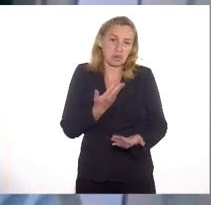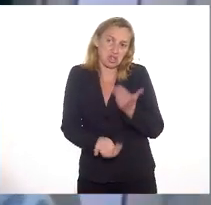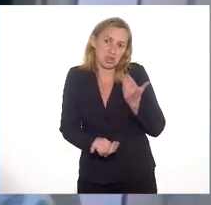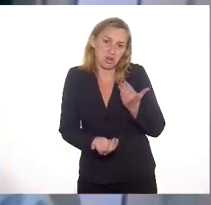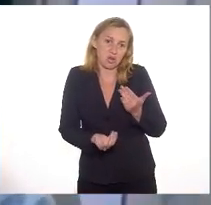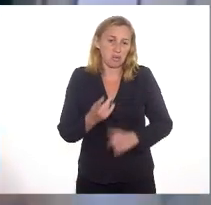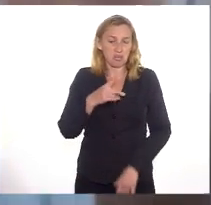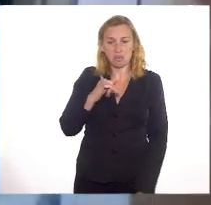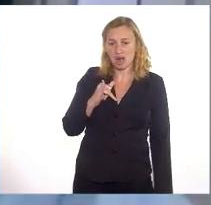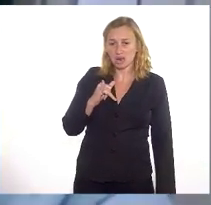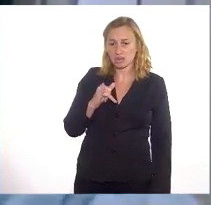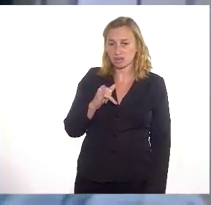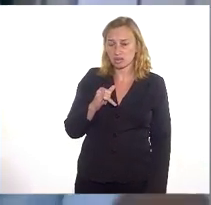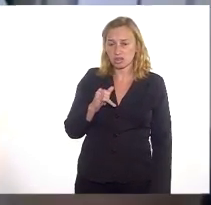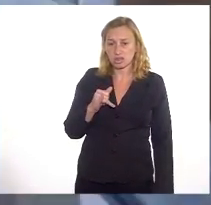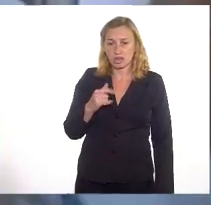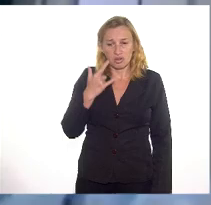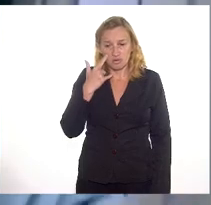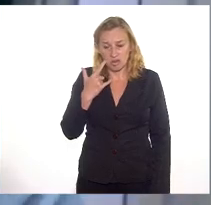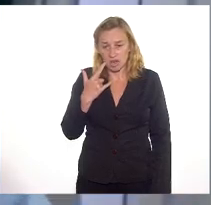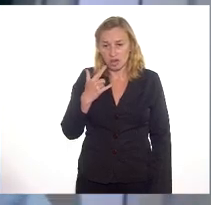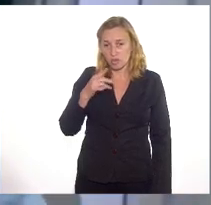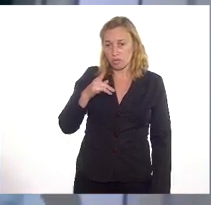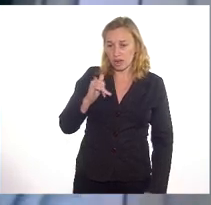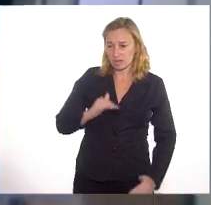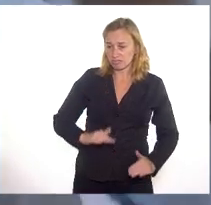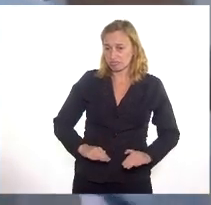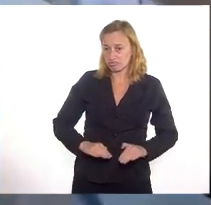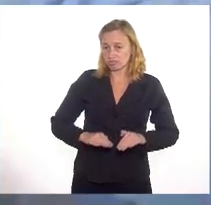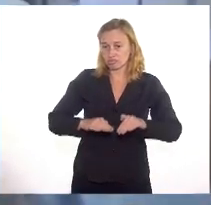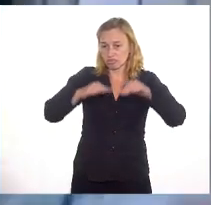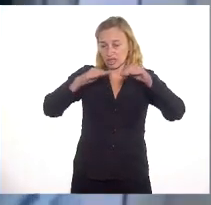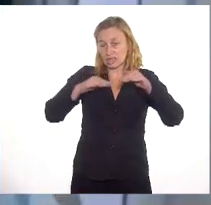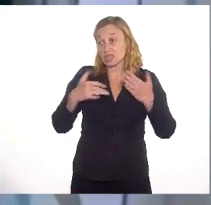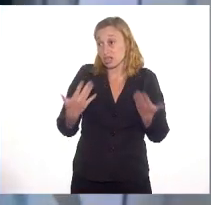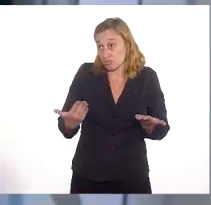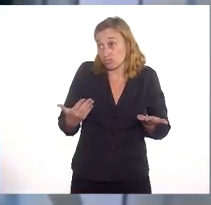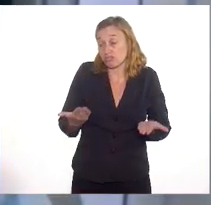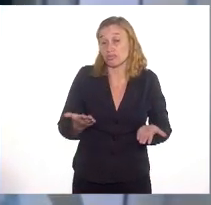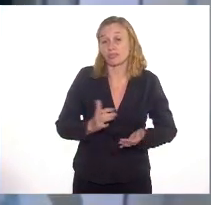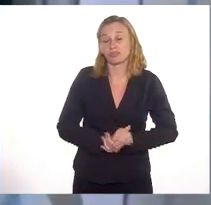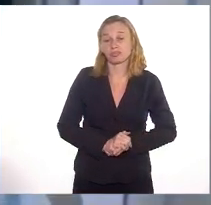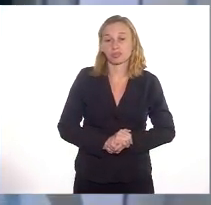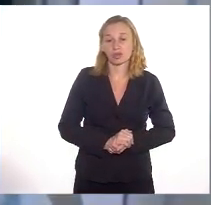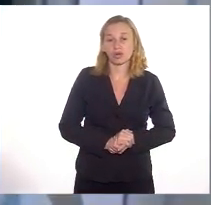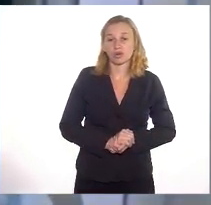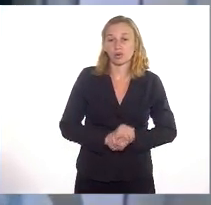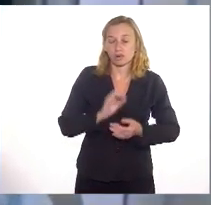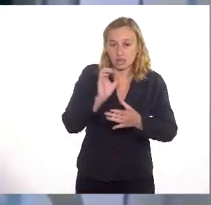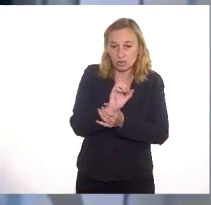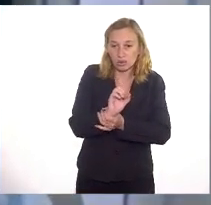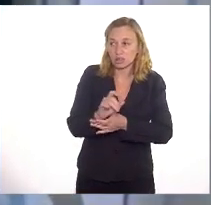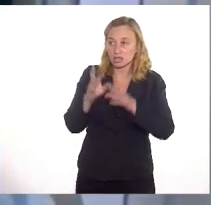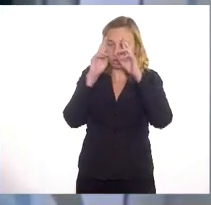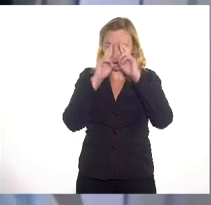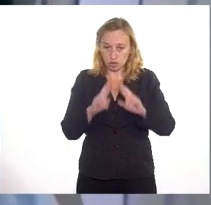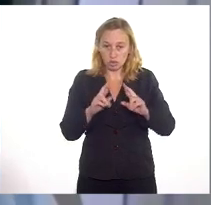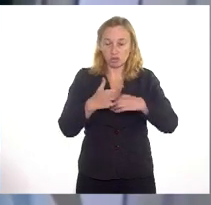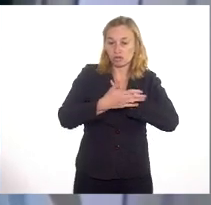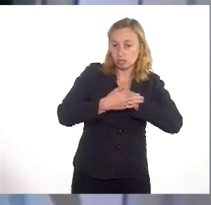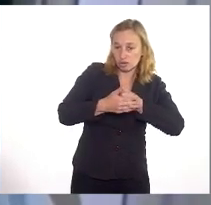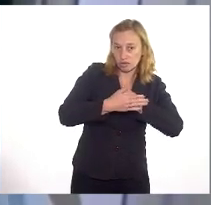a possibilidade de completar a sua infância, viver a sua adolescência, cumprir a sua trajetória na vida, com a proteção, com respeito, com carinho, com